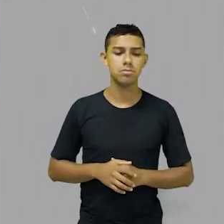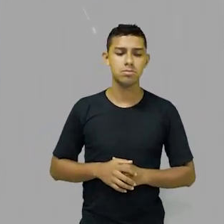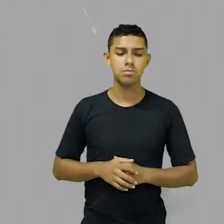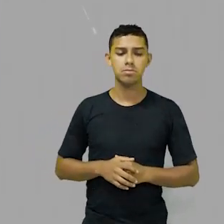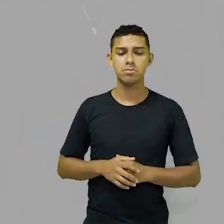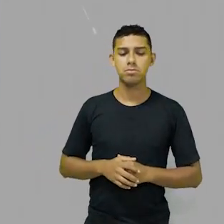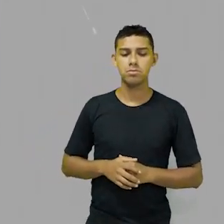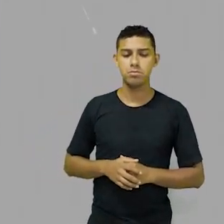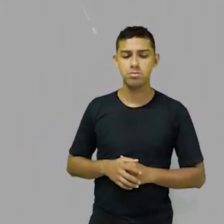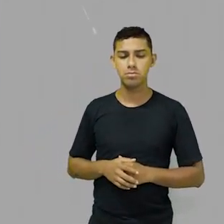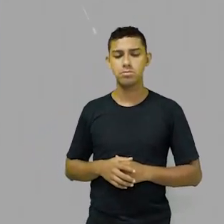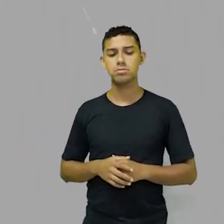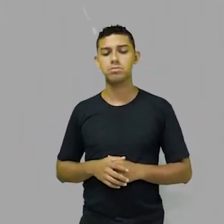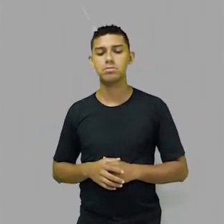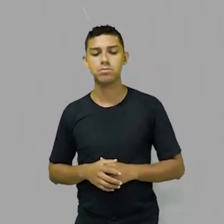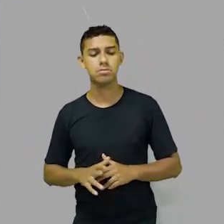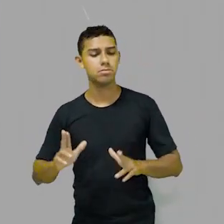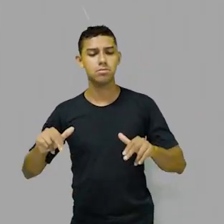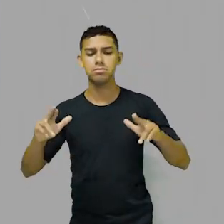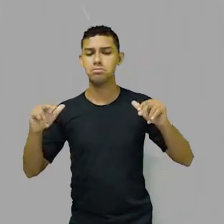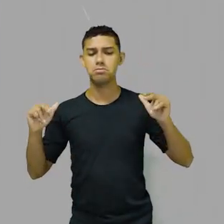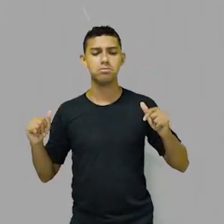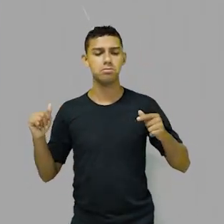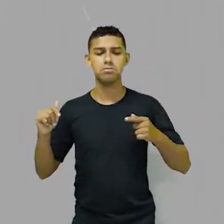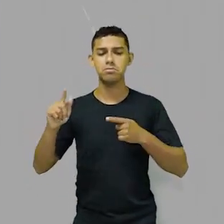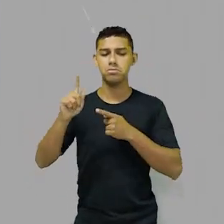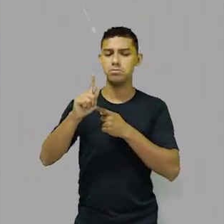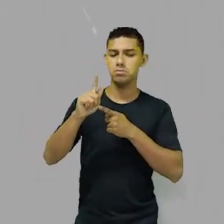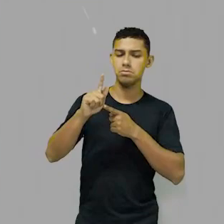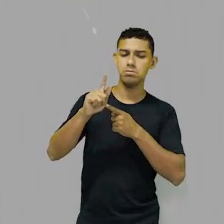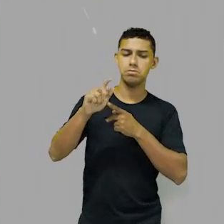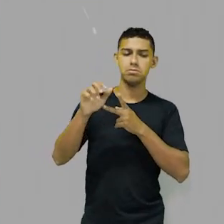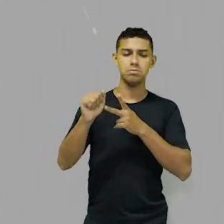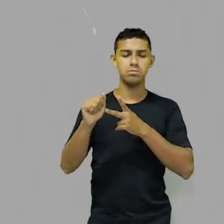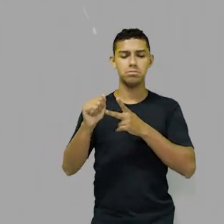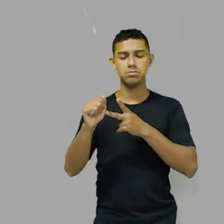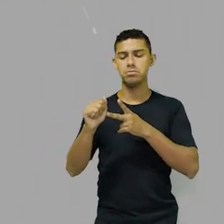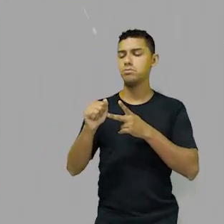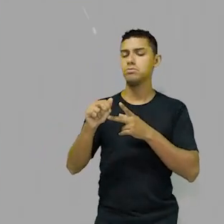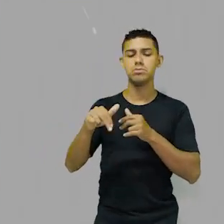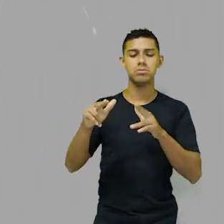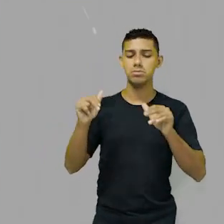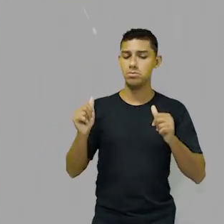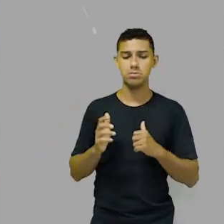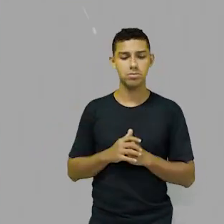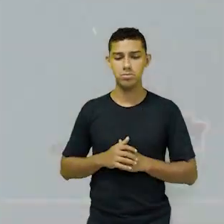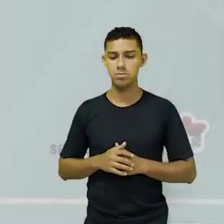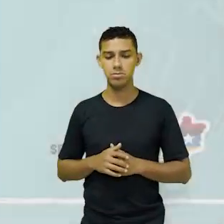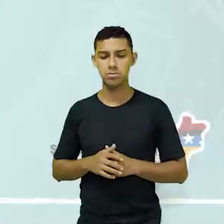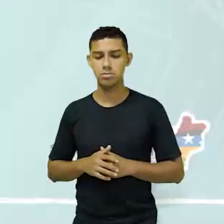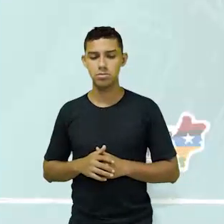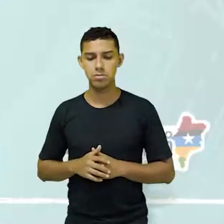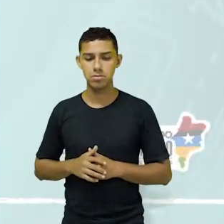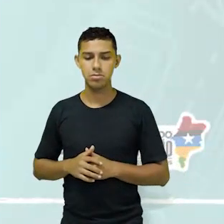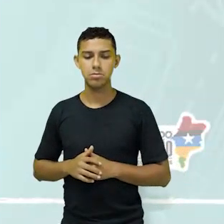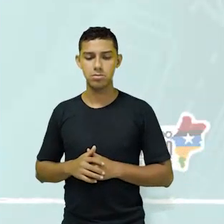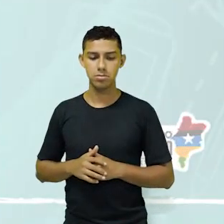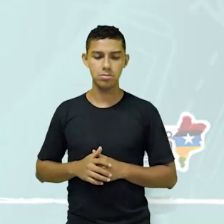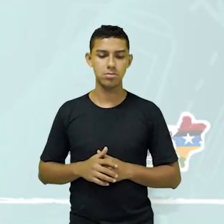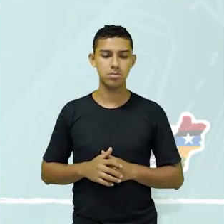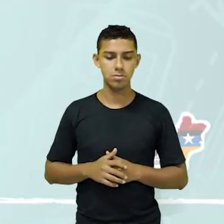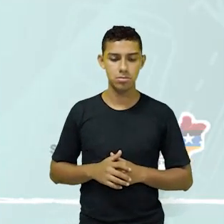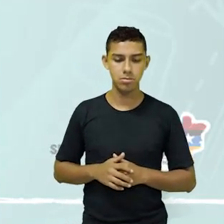com adenina. Não, nunca guanina se uniria com adenina. Ok? Então, isso aqui está